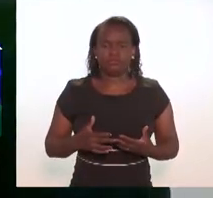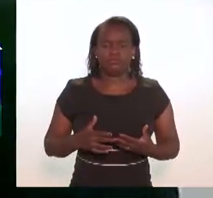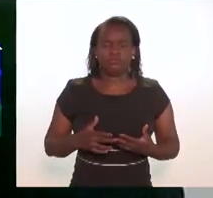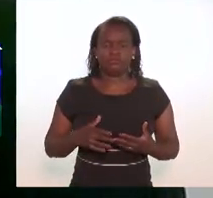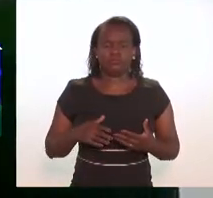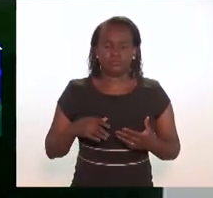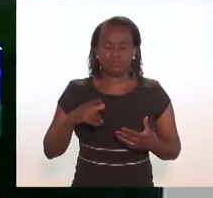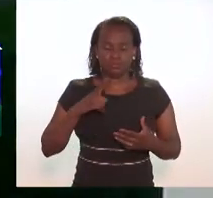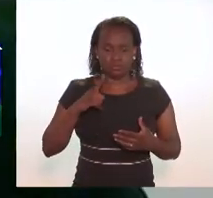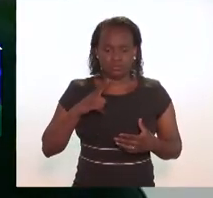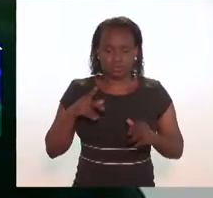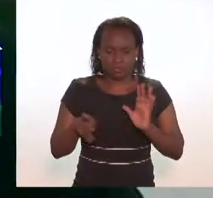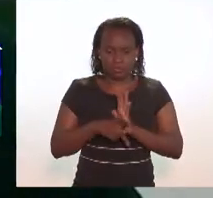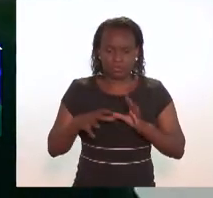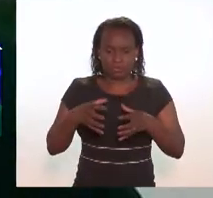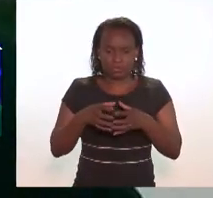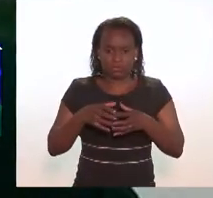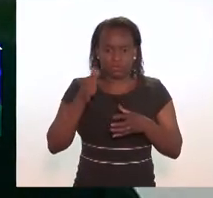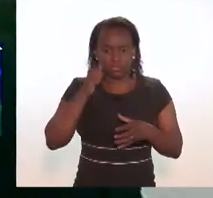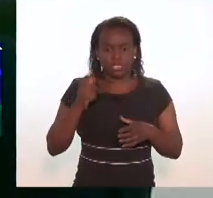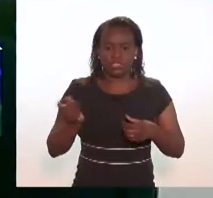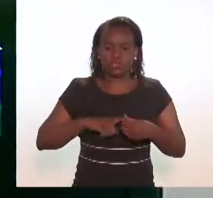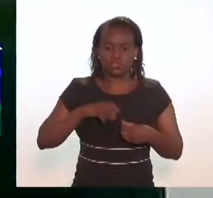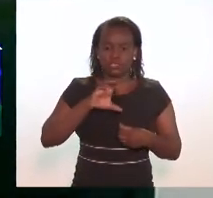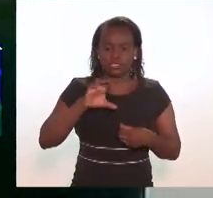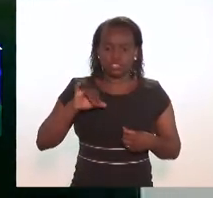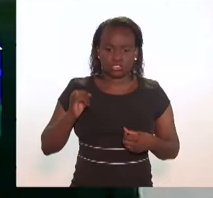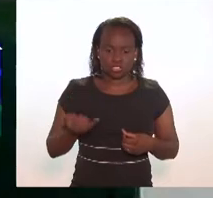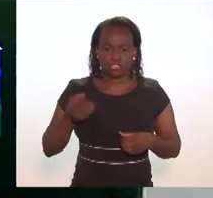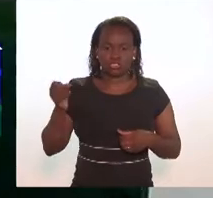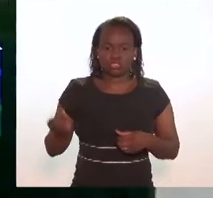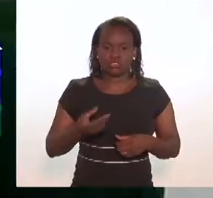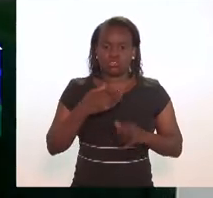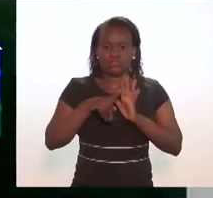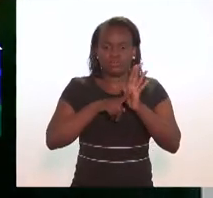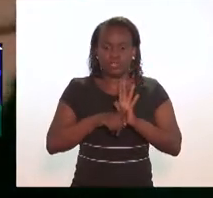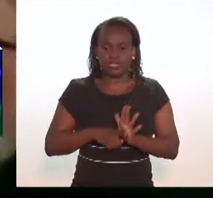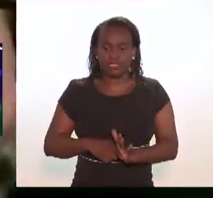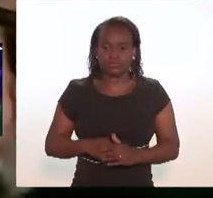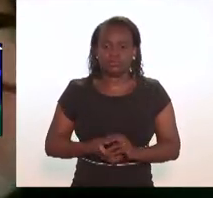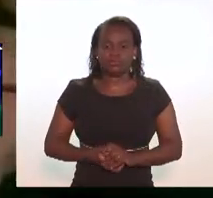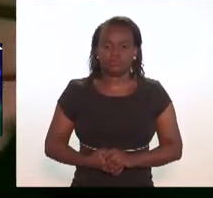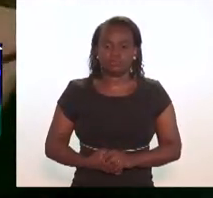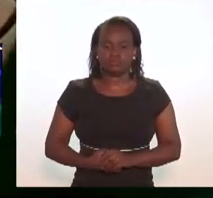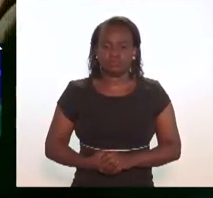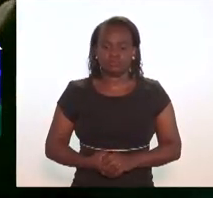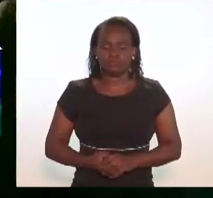Vossa Excelência puder remeter a CCJ para nova avaliação.